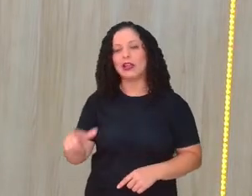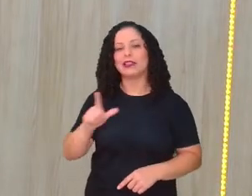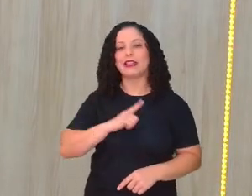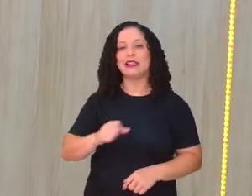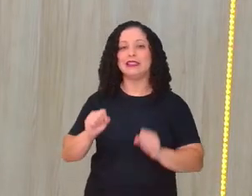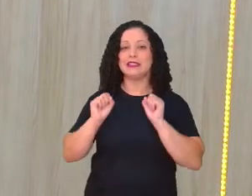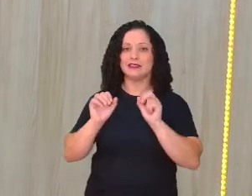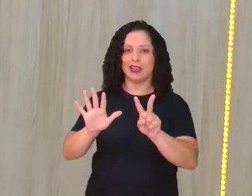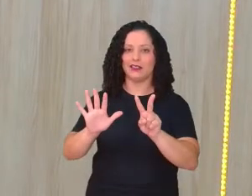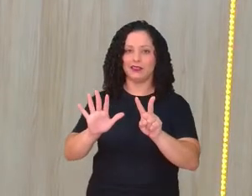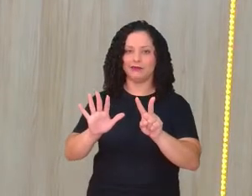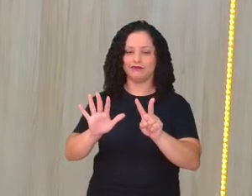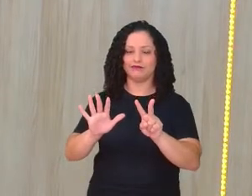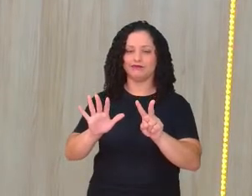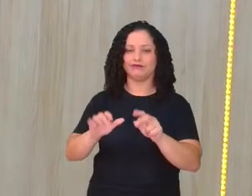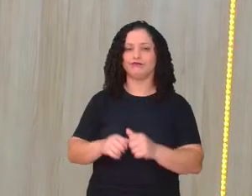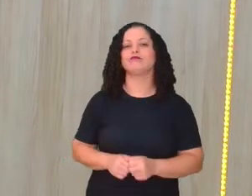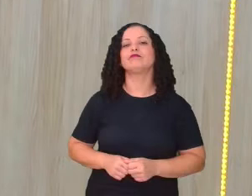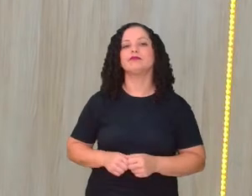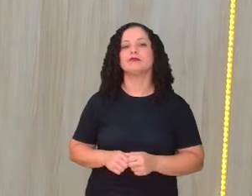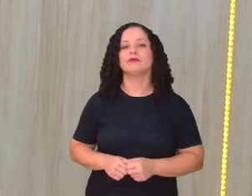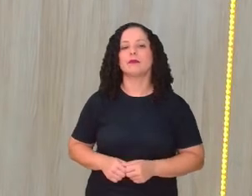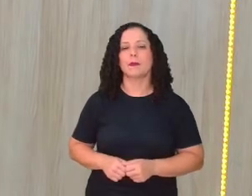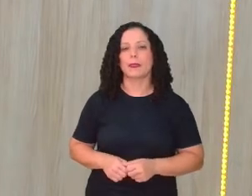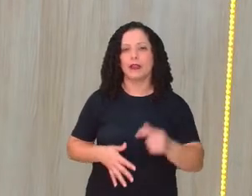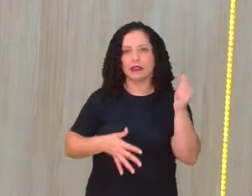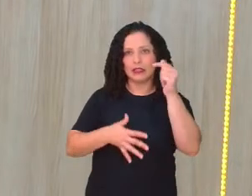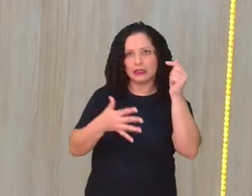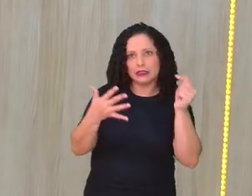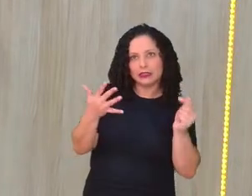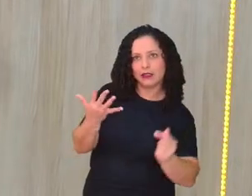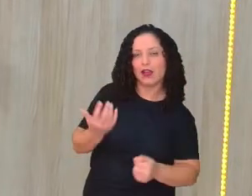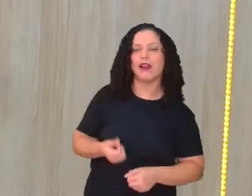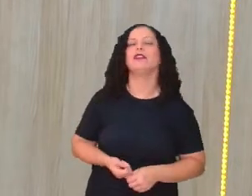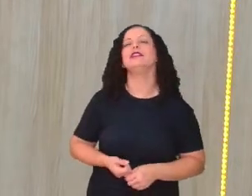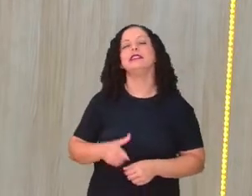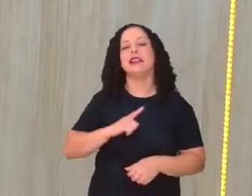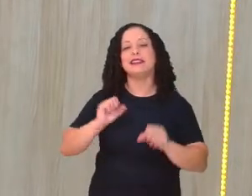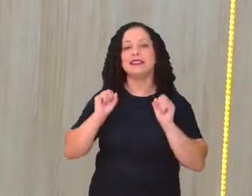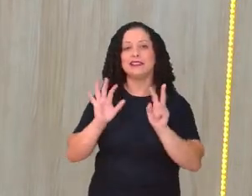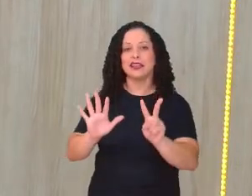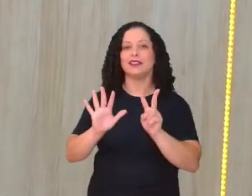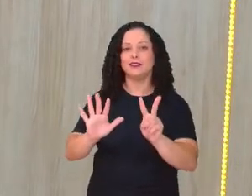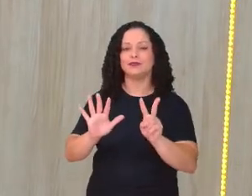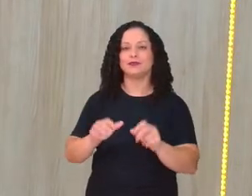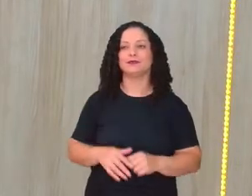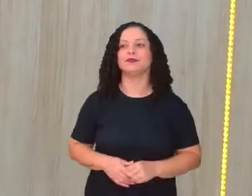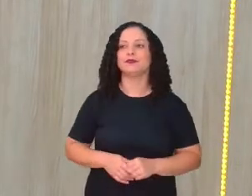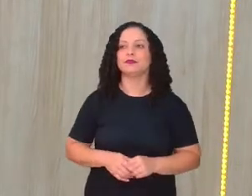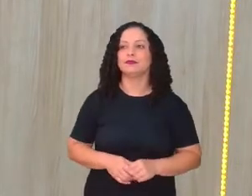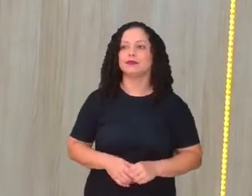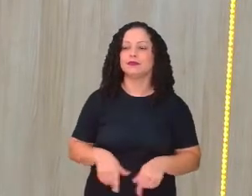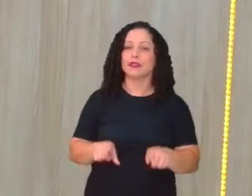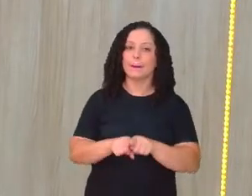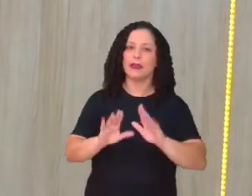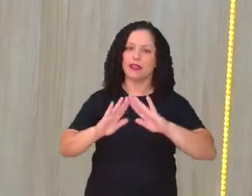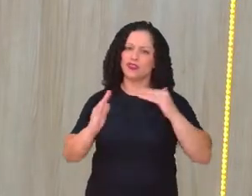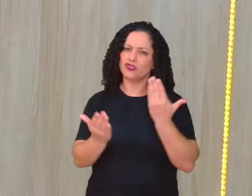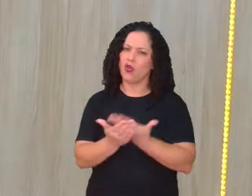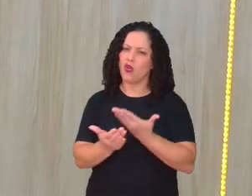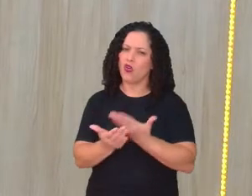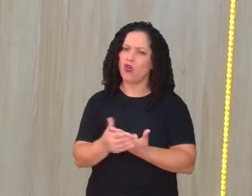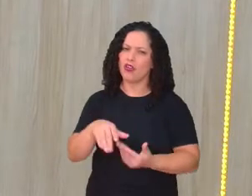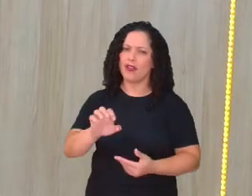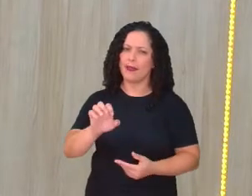7 sacramentos, né? Vão lembrar aí da época da catequese, professor, do catecismo, né, ou da escolinha dominical para